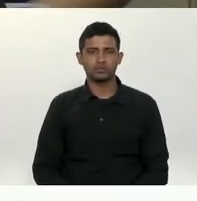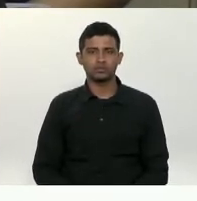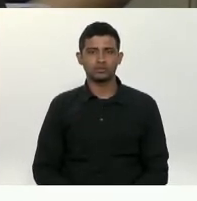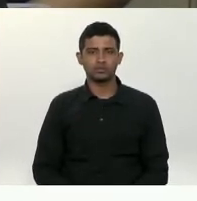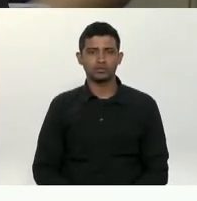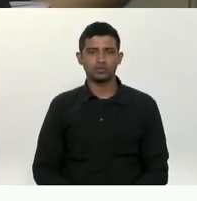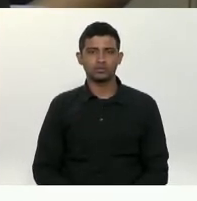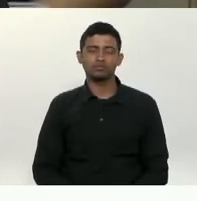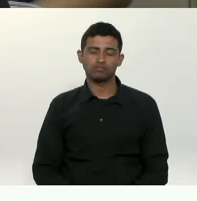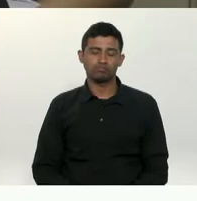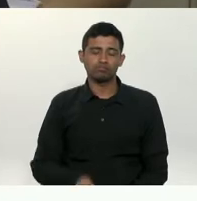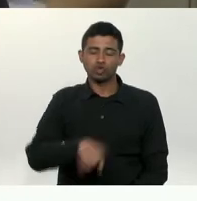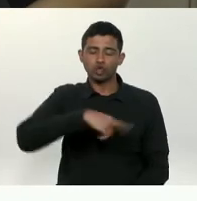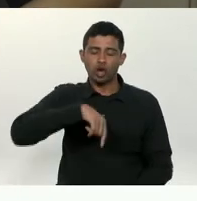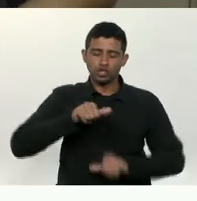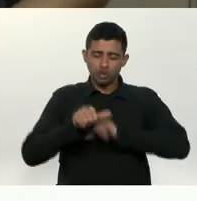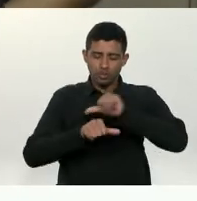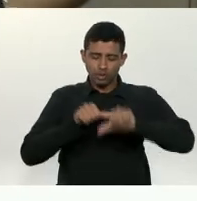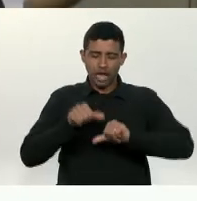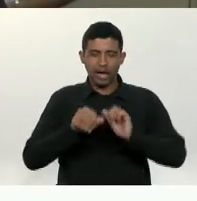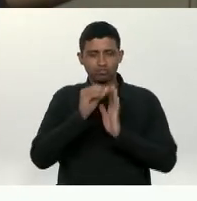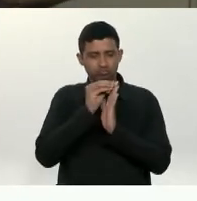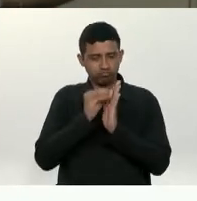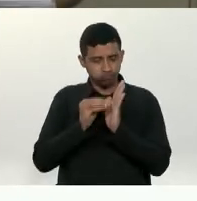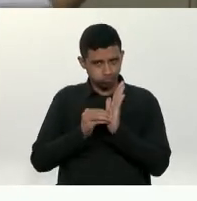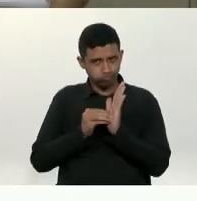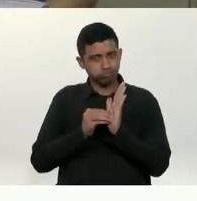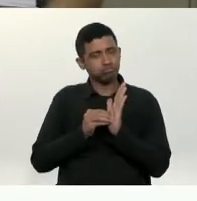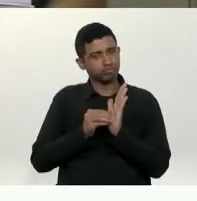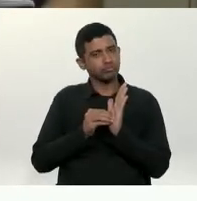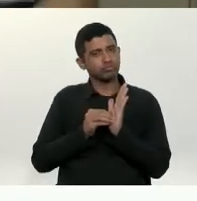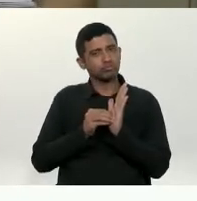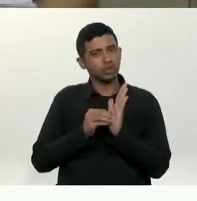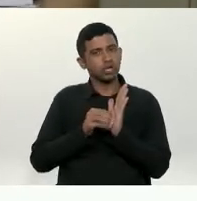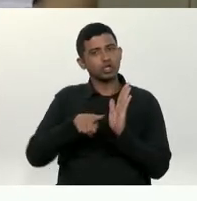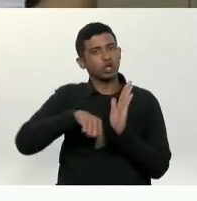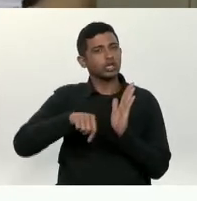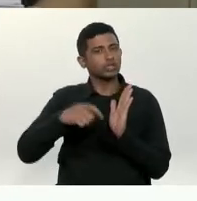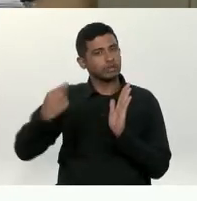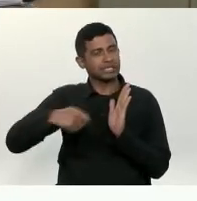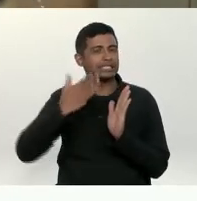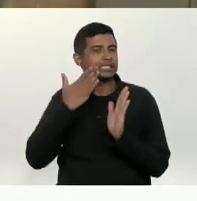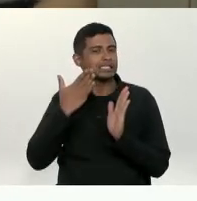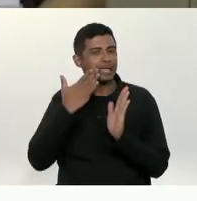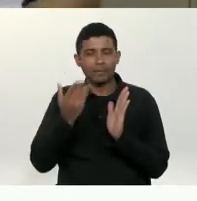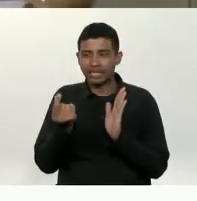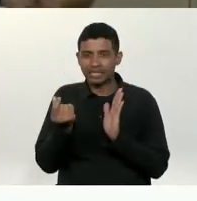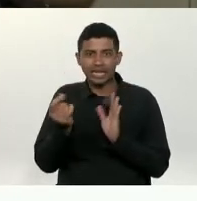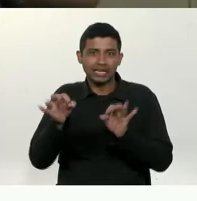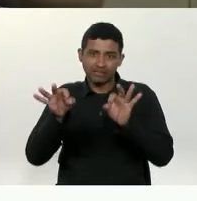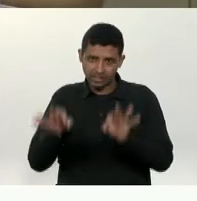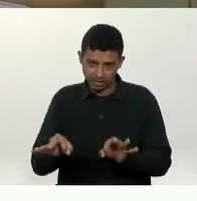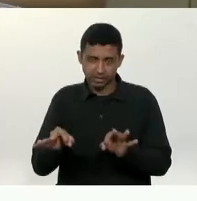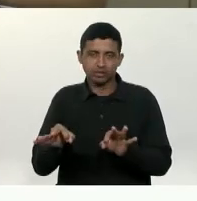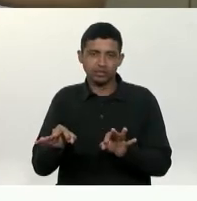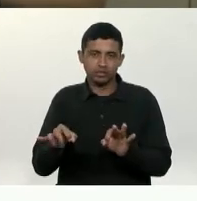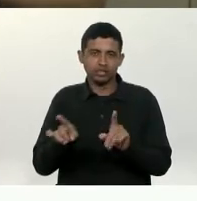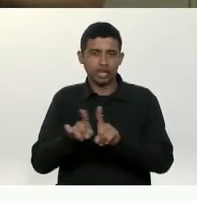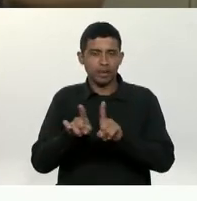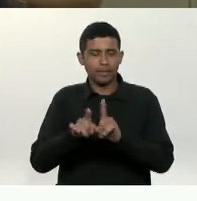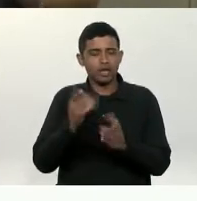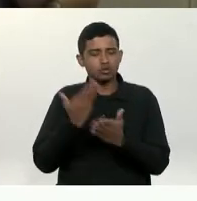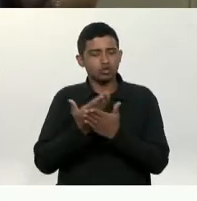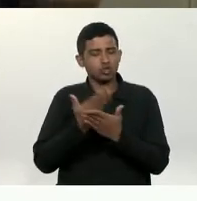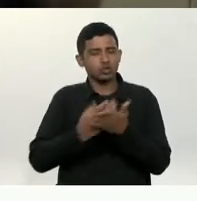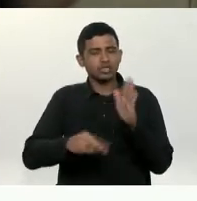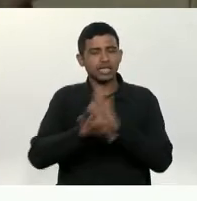Para fazer o termo de ajuste de conduta, precisamos determinar o preço da tarifa e o estudo técnico sobre